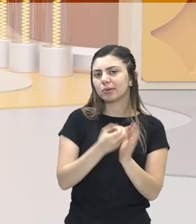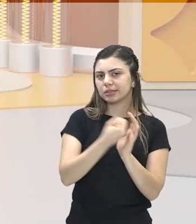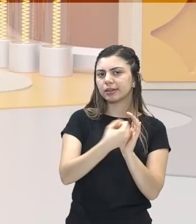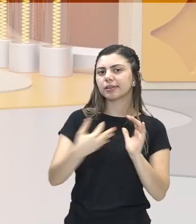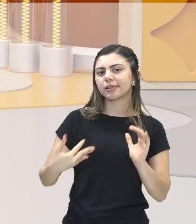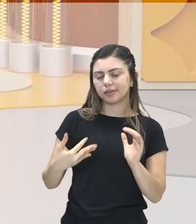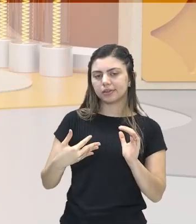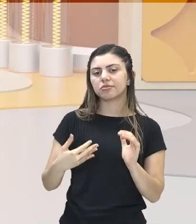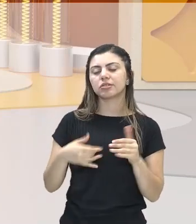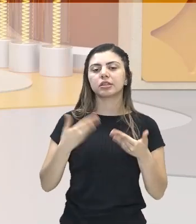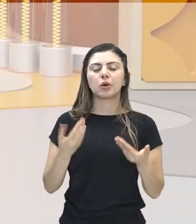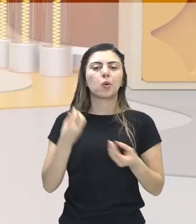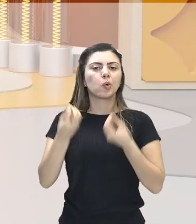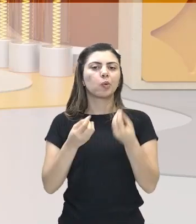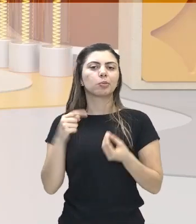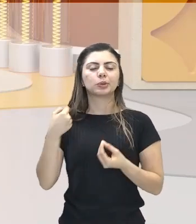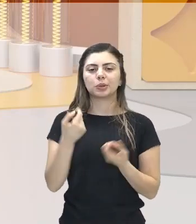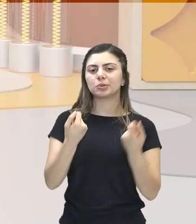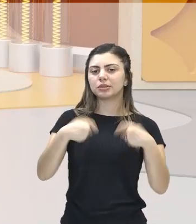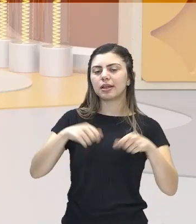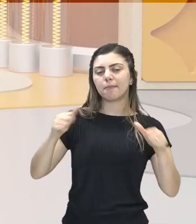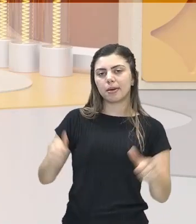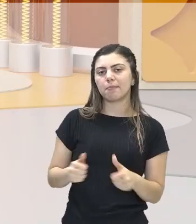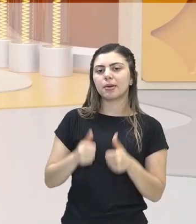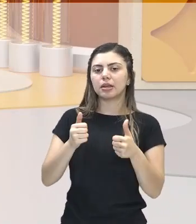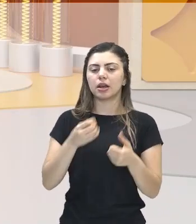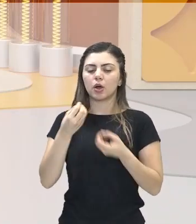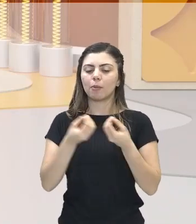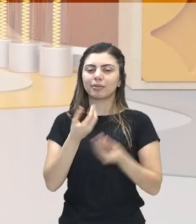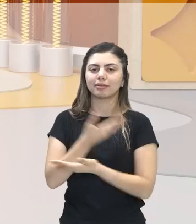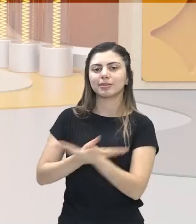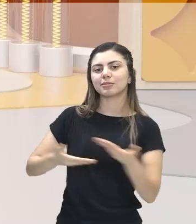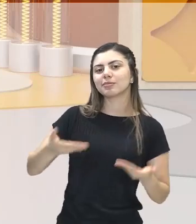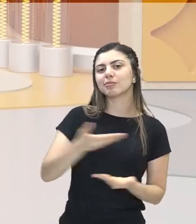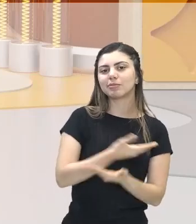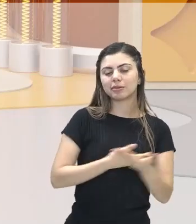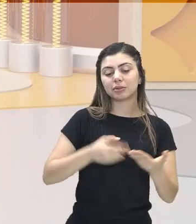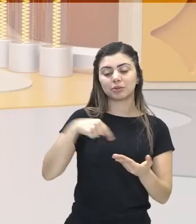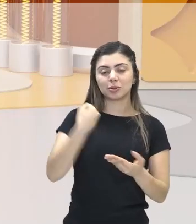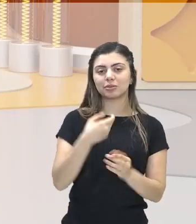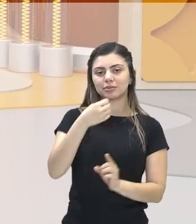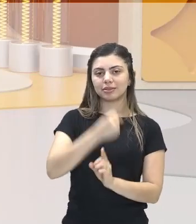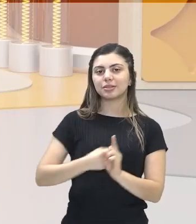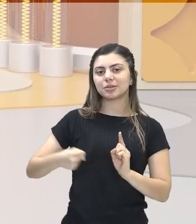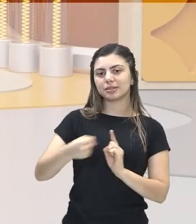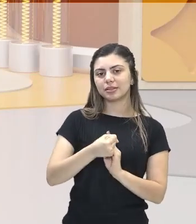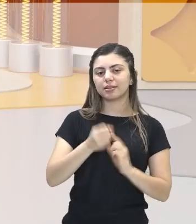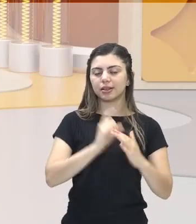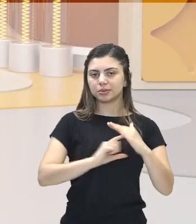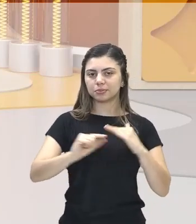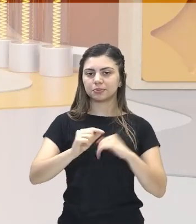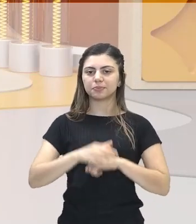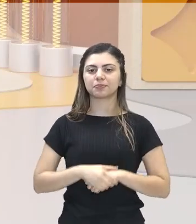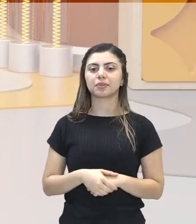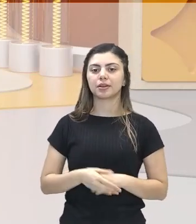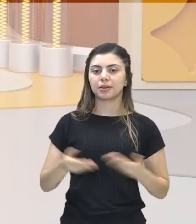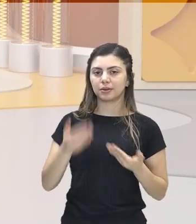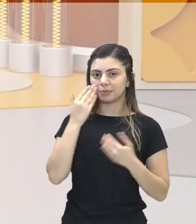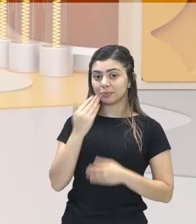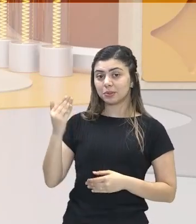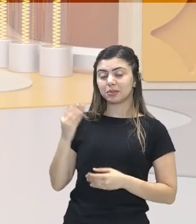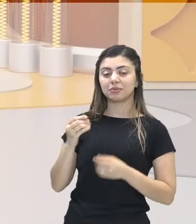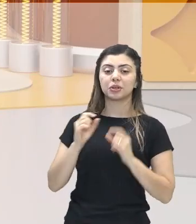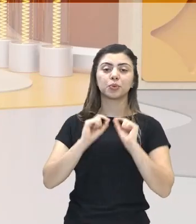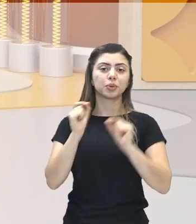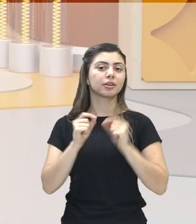a gente pode melhorar essa questão da nossa relação enquanto sociedade com os imigrantes. Prestem atenção, vamos dar uma olhada no que o professor de